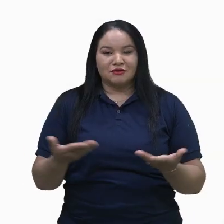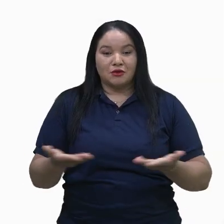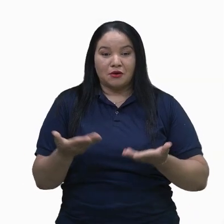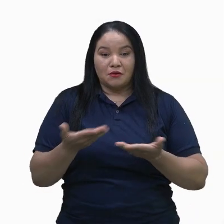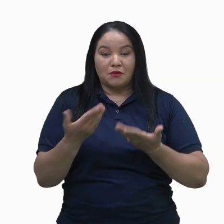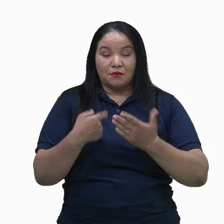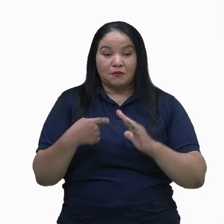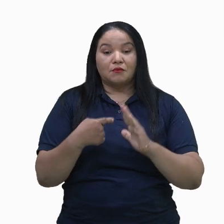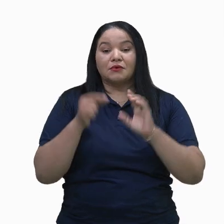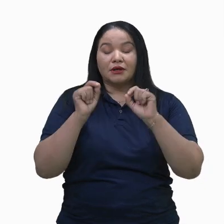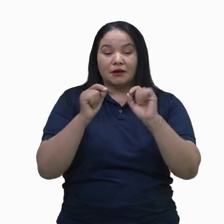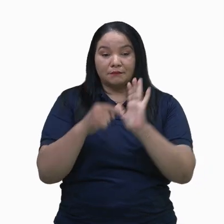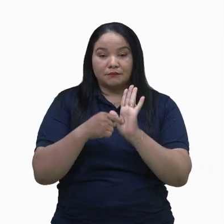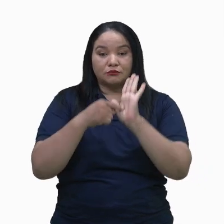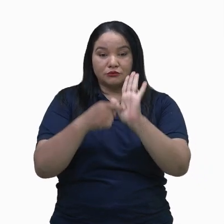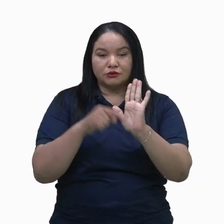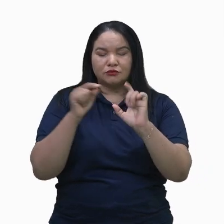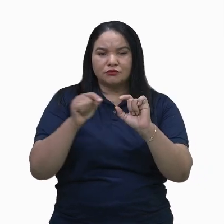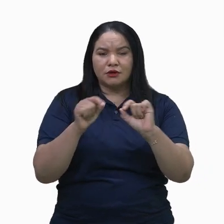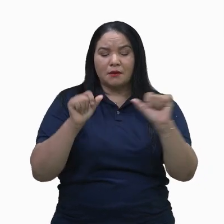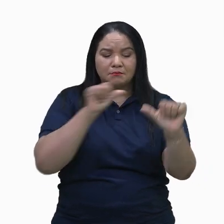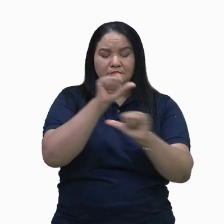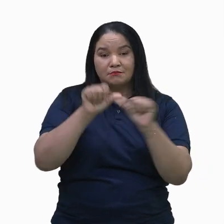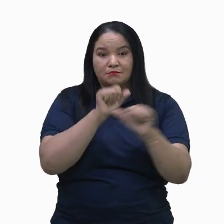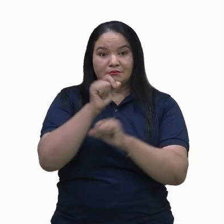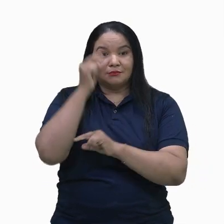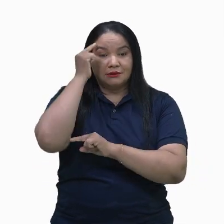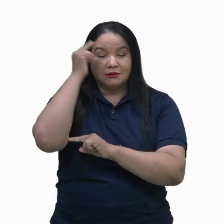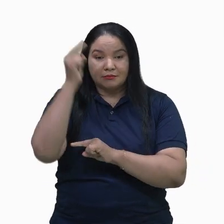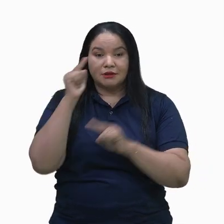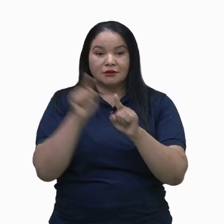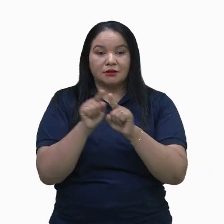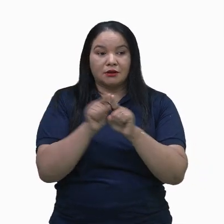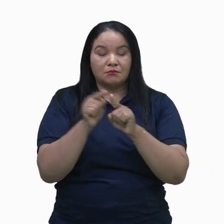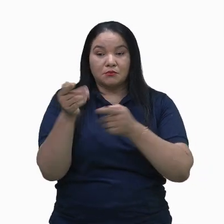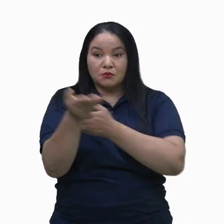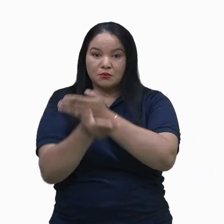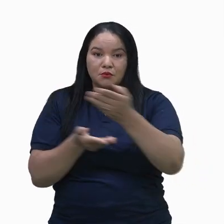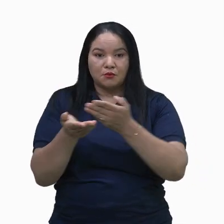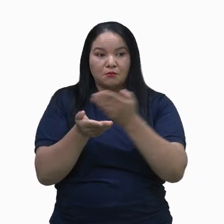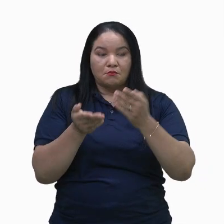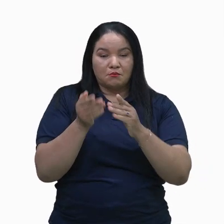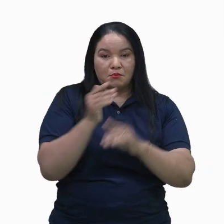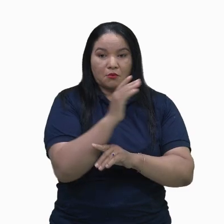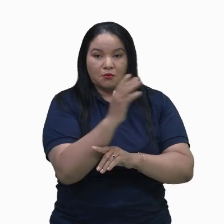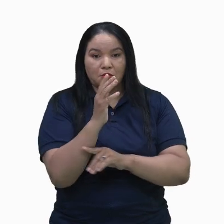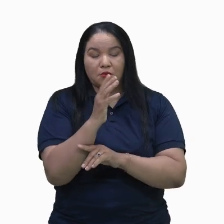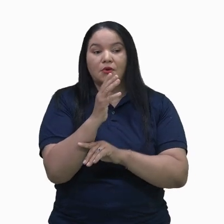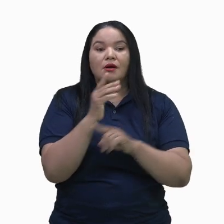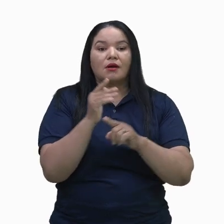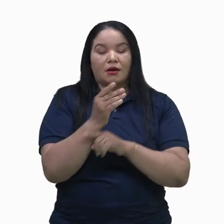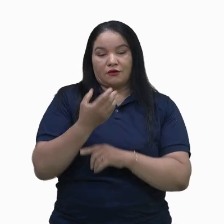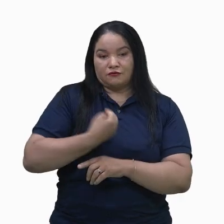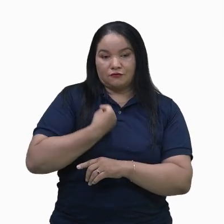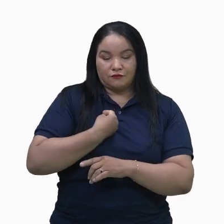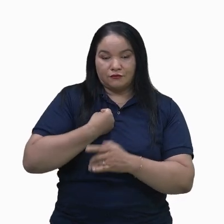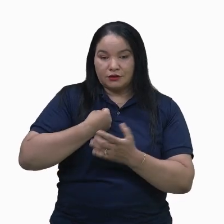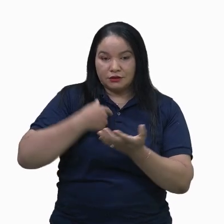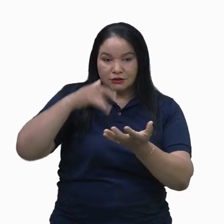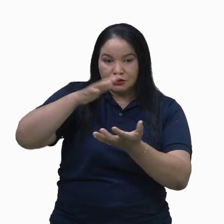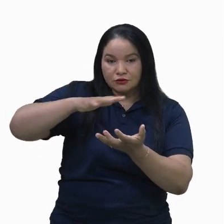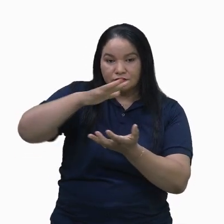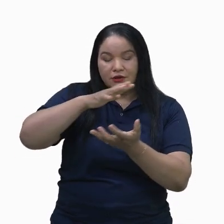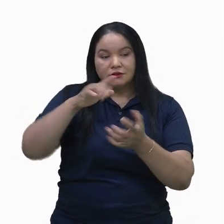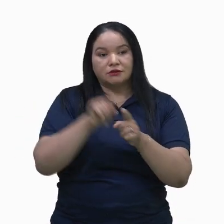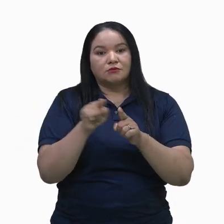pensamento, a sua forma de se relacionar com o ambiente, com o ecossistema, né? E nós estamos aí em constante alerta, né, sobre essa